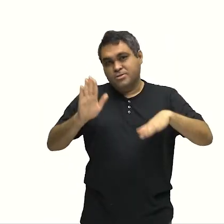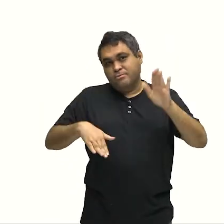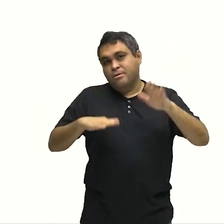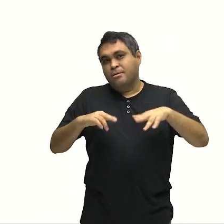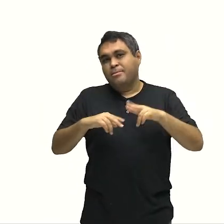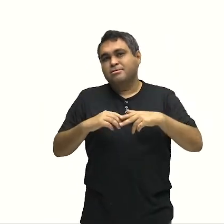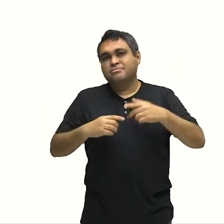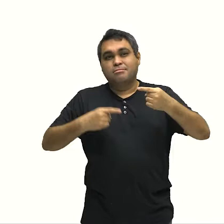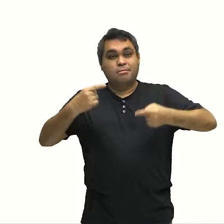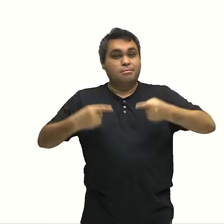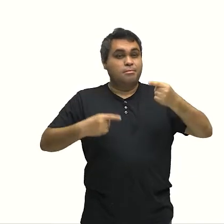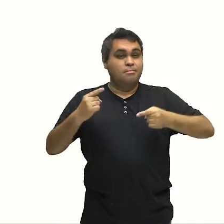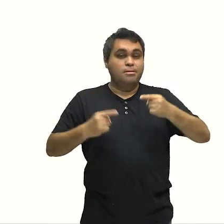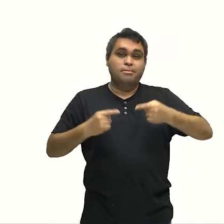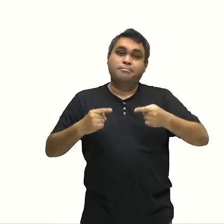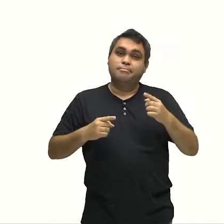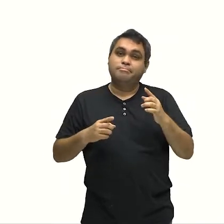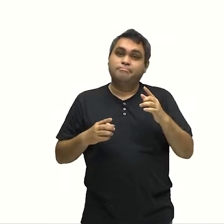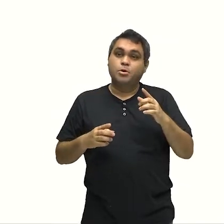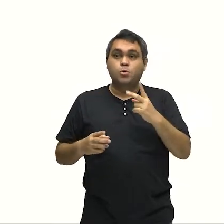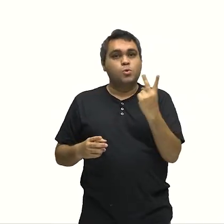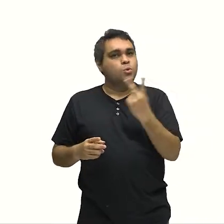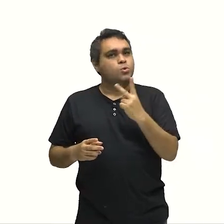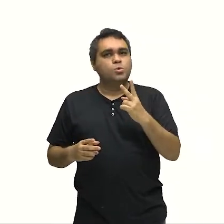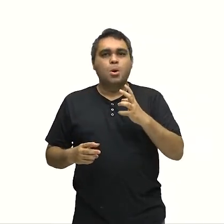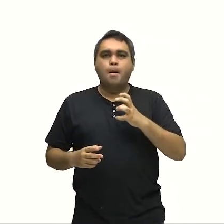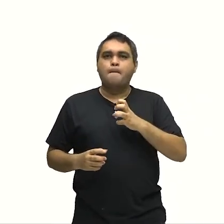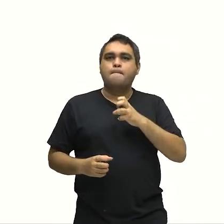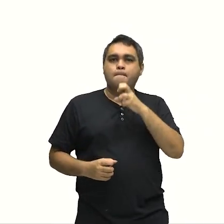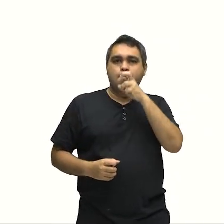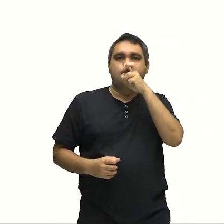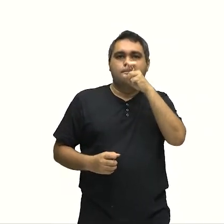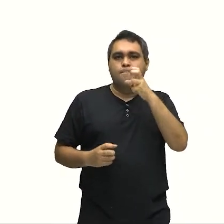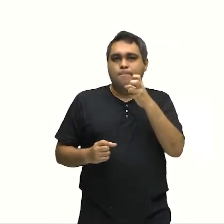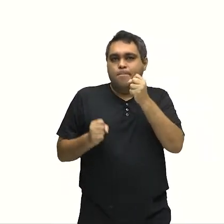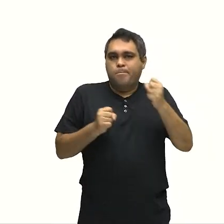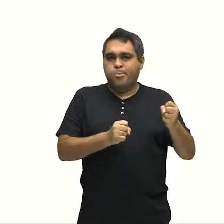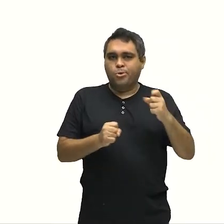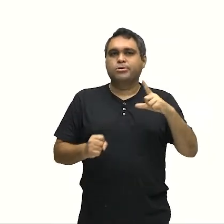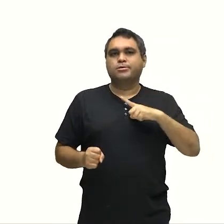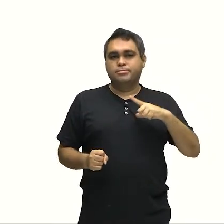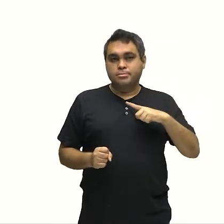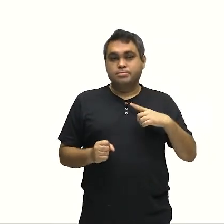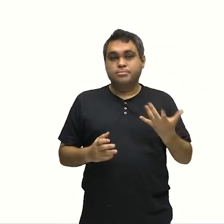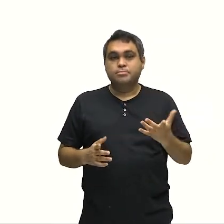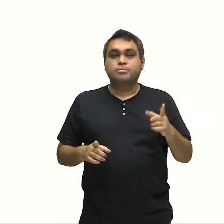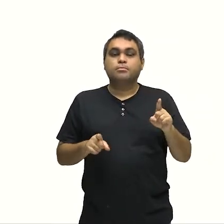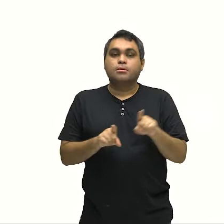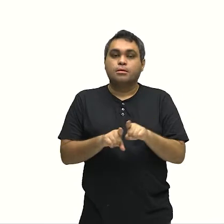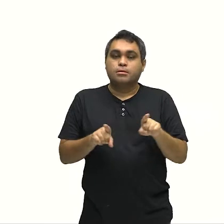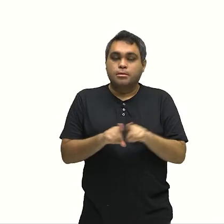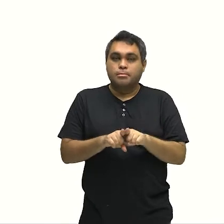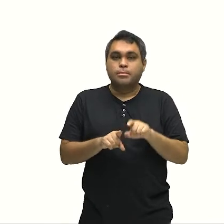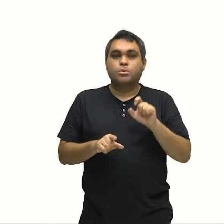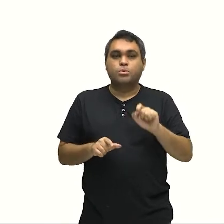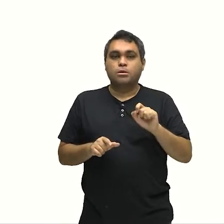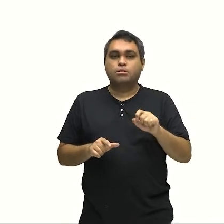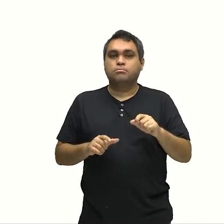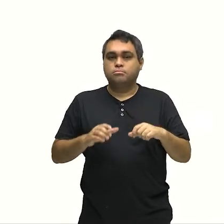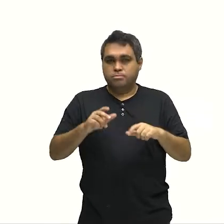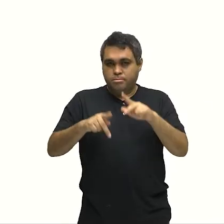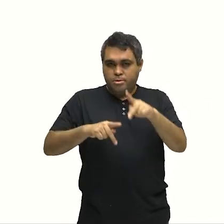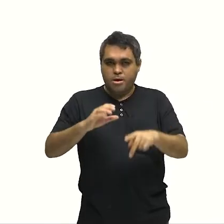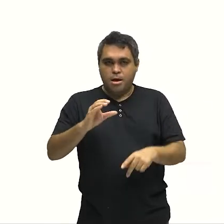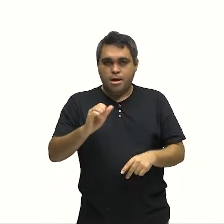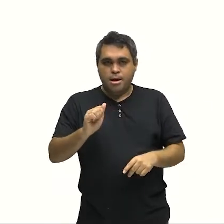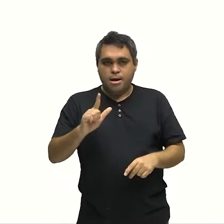os caldeus são um dos muitos povos que ocupam a região da Mesopotâmia, e que outros povos